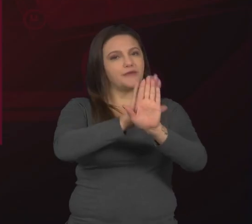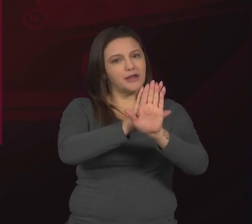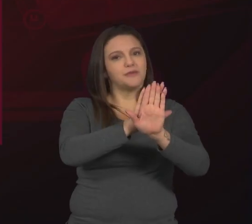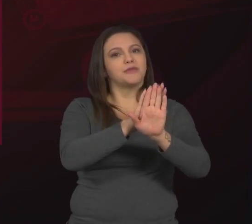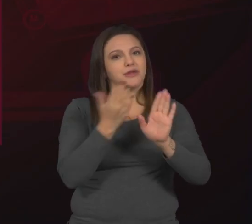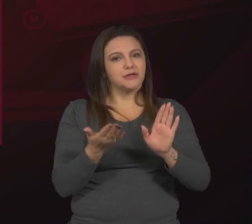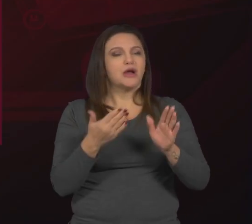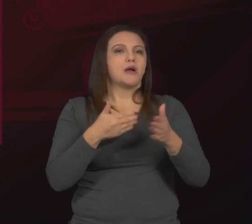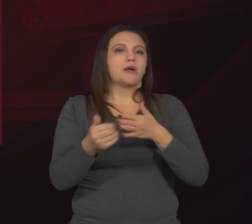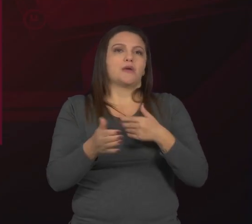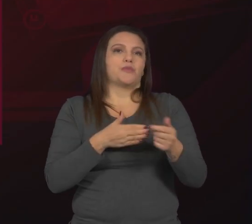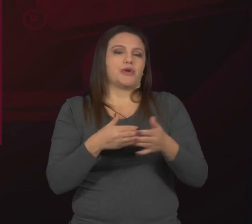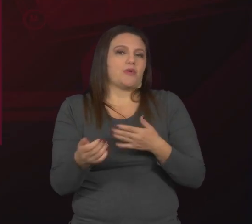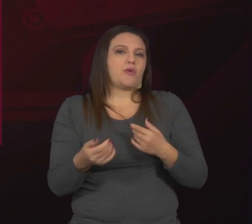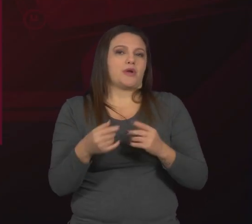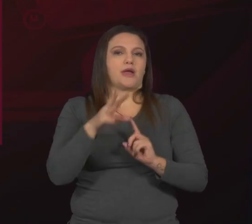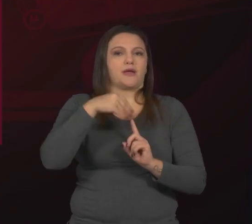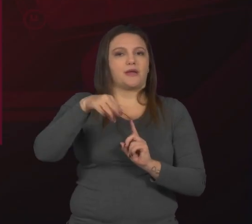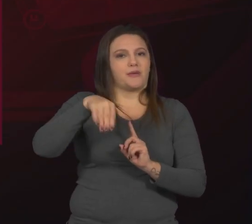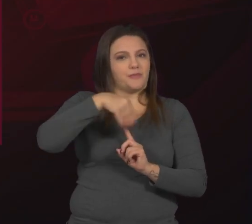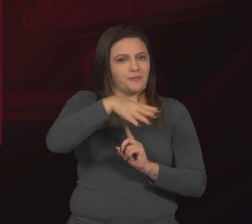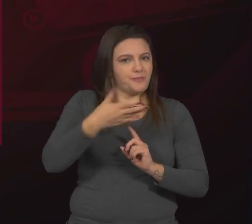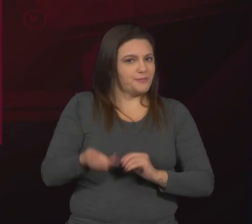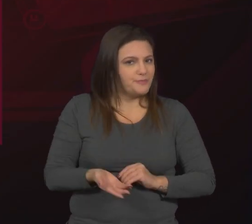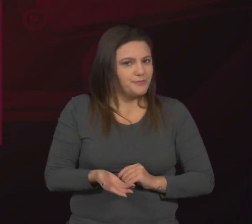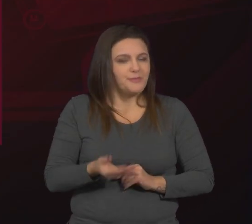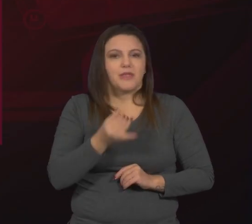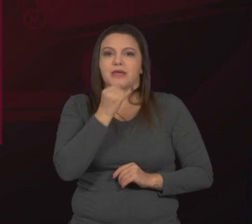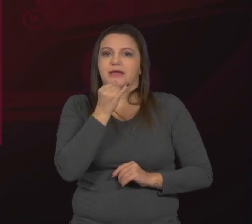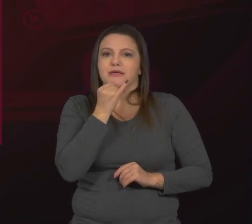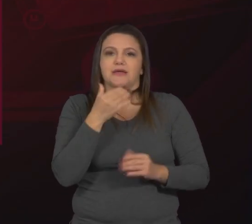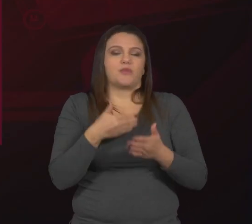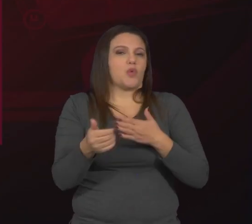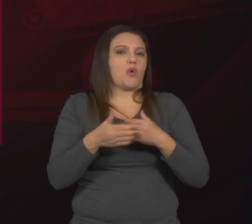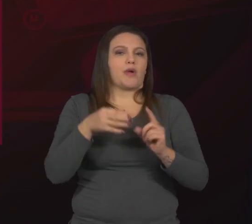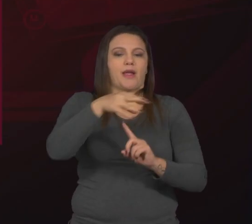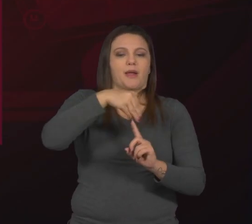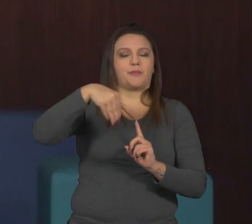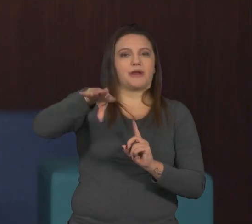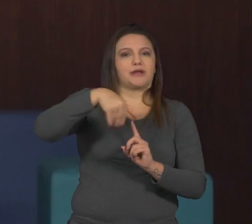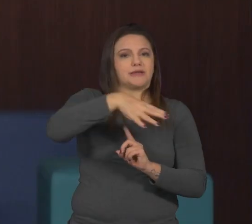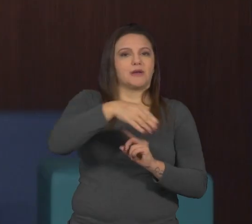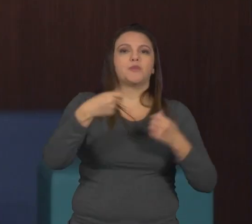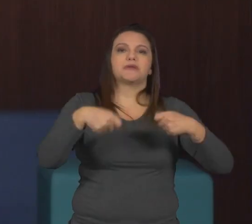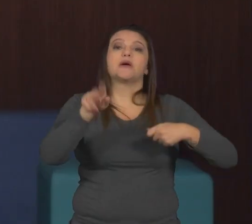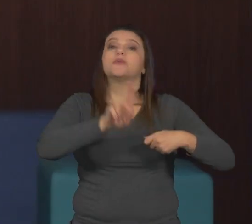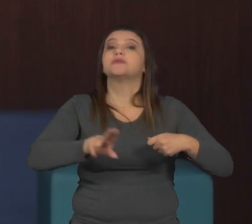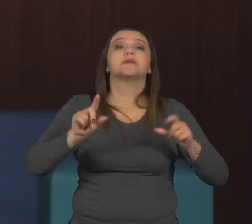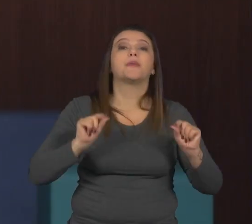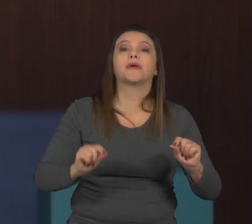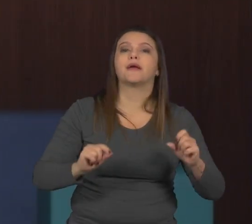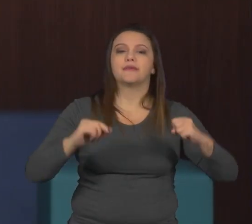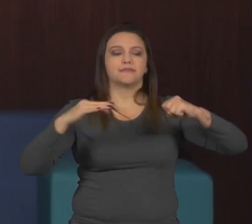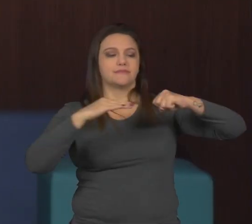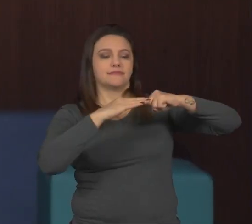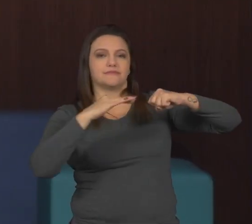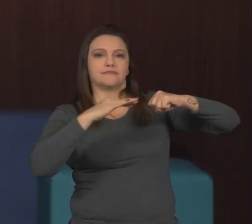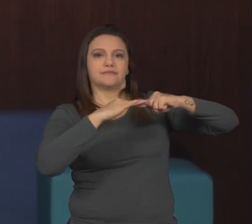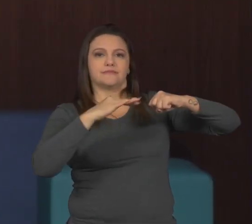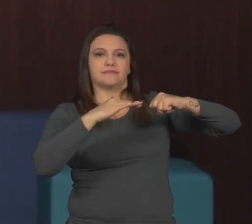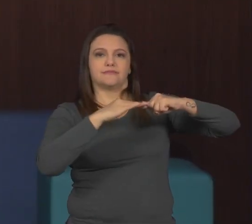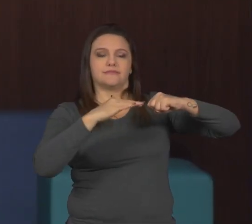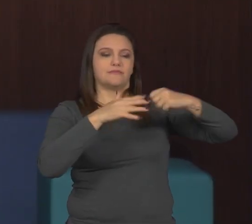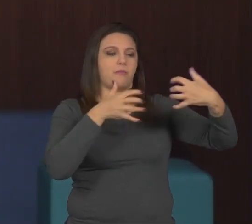qualquer aplicação de um tipo parecido. Por exemplo, para qualquer aplicação que precisa usar um banco de dados relacional,